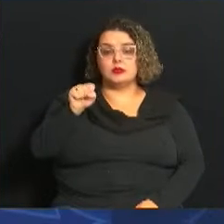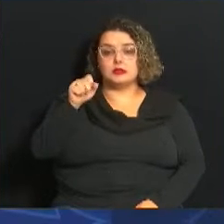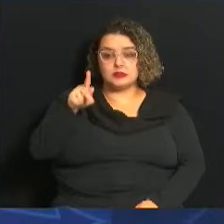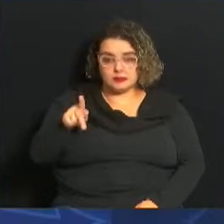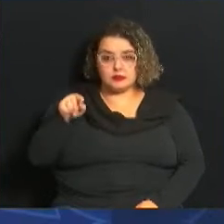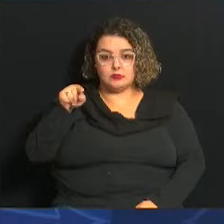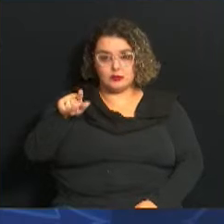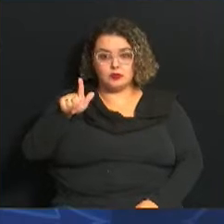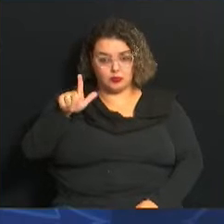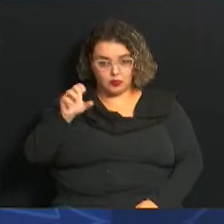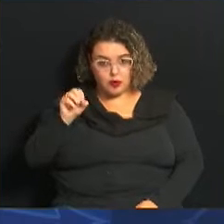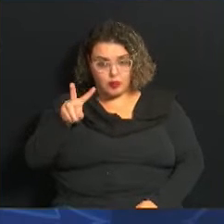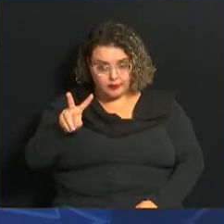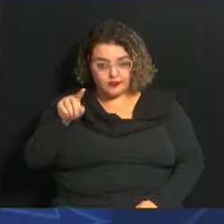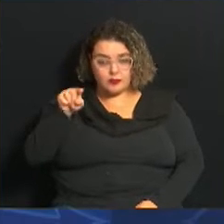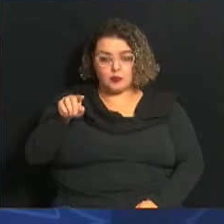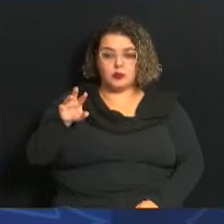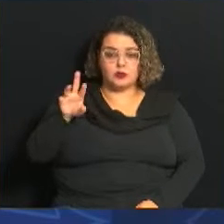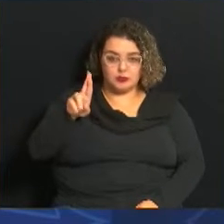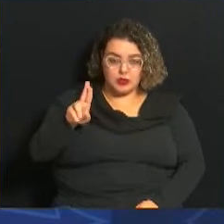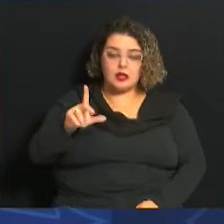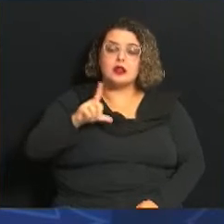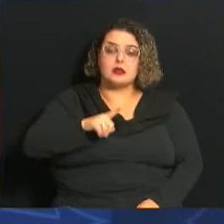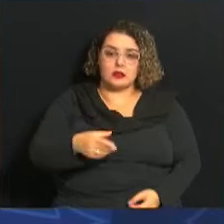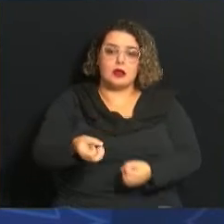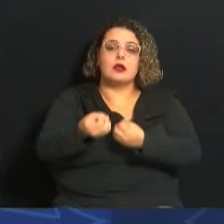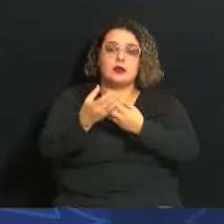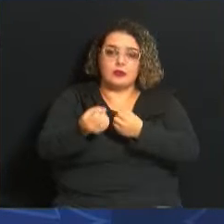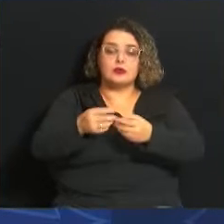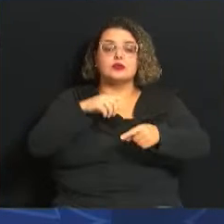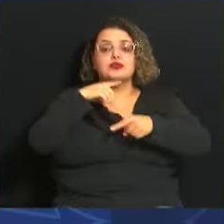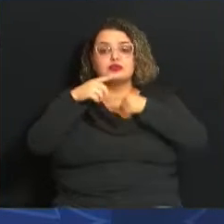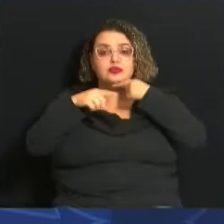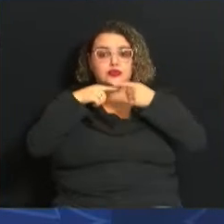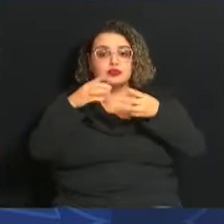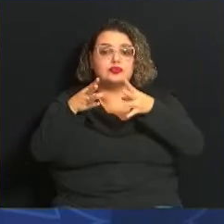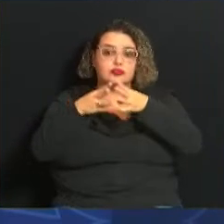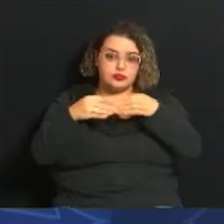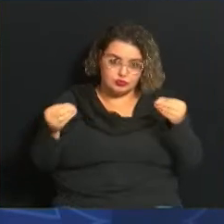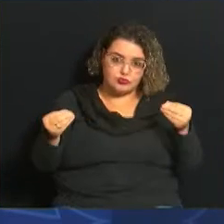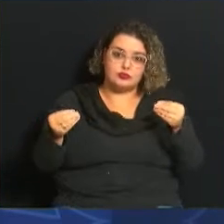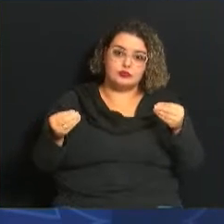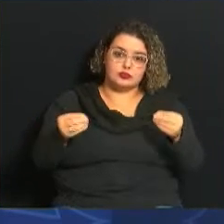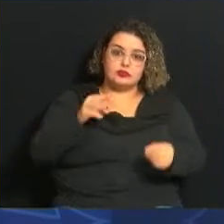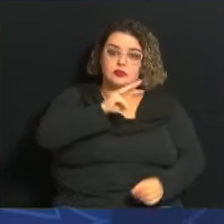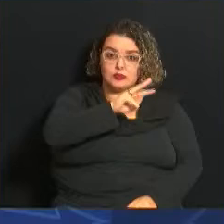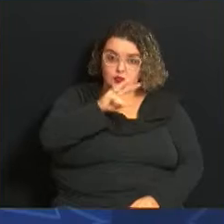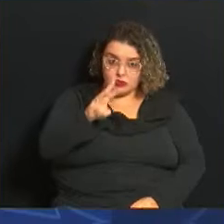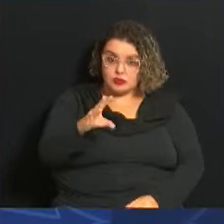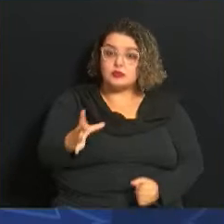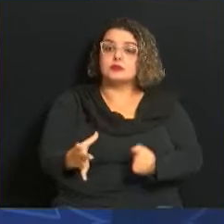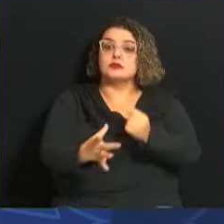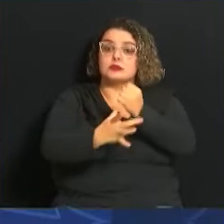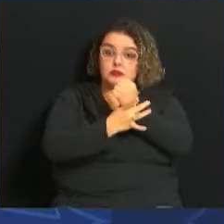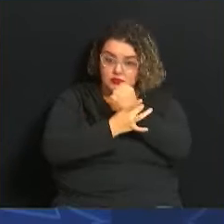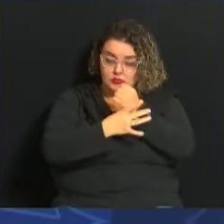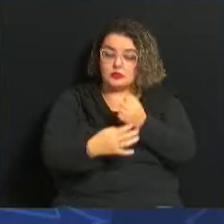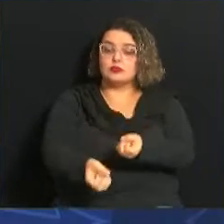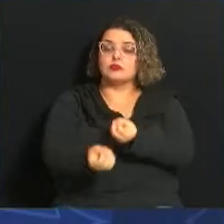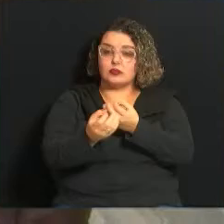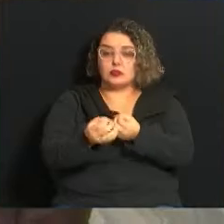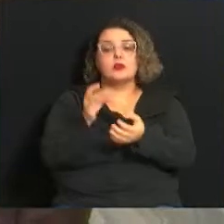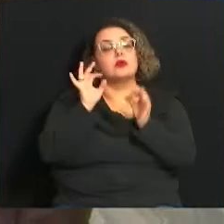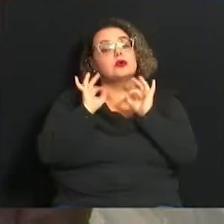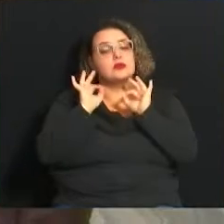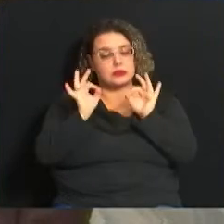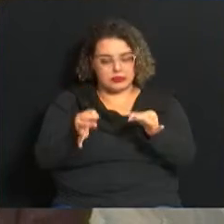vacina.campinas.sp.gov.br, você também tem informações para tirar as suas dúvidas em um site seguro com informações